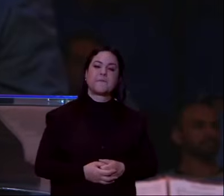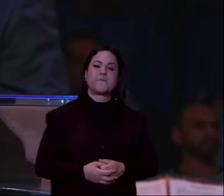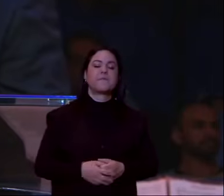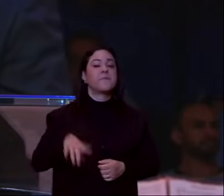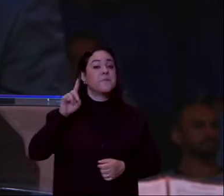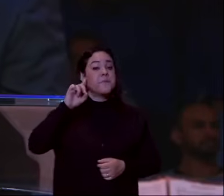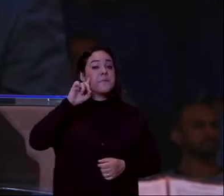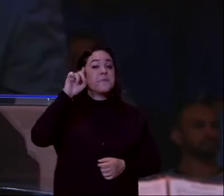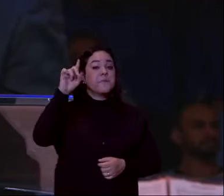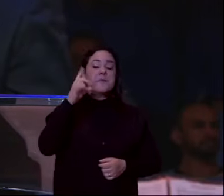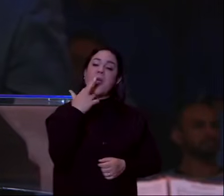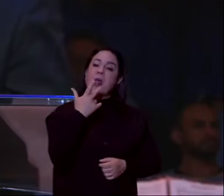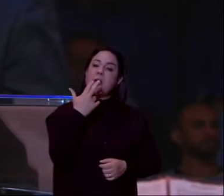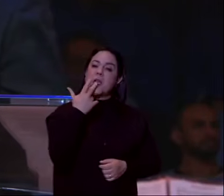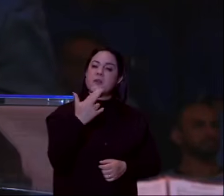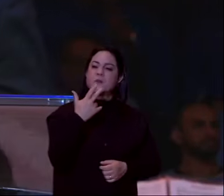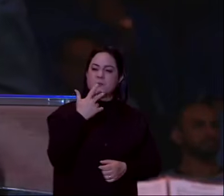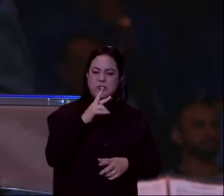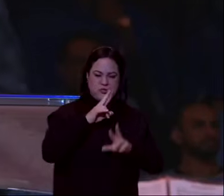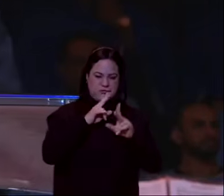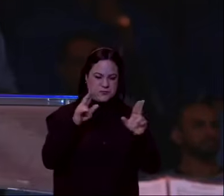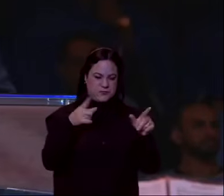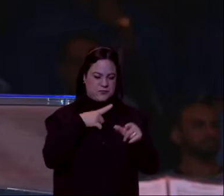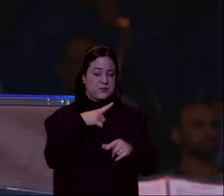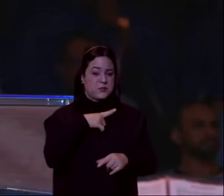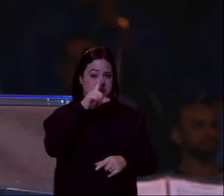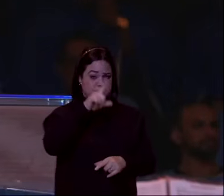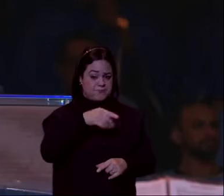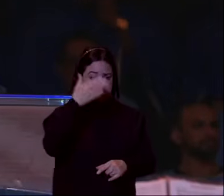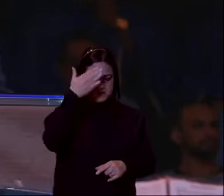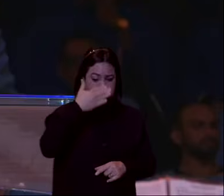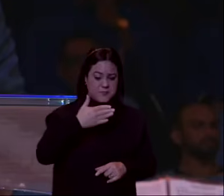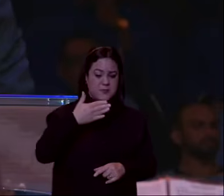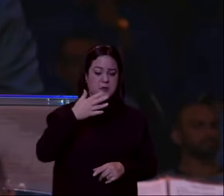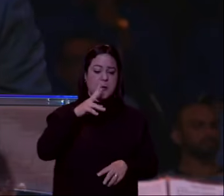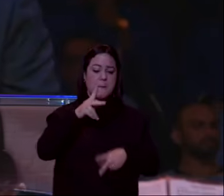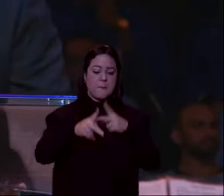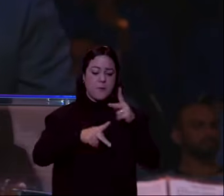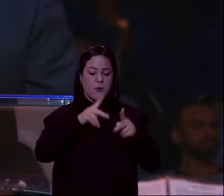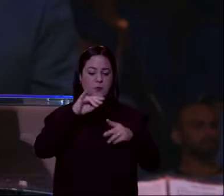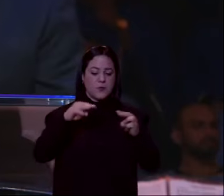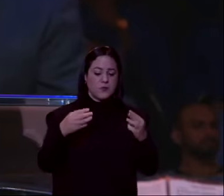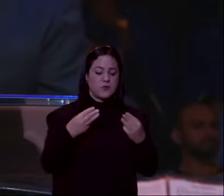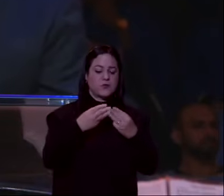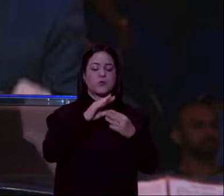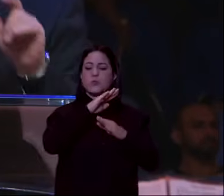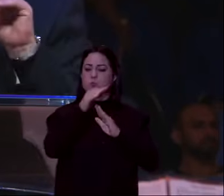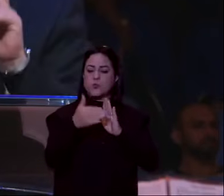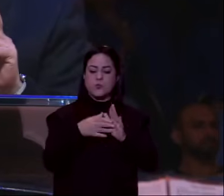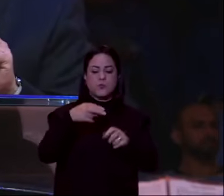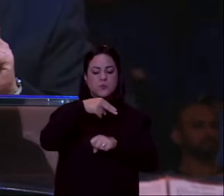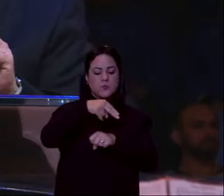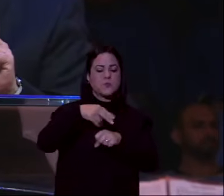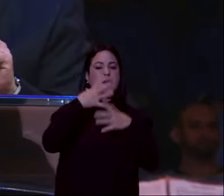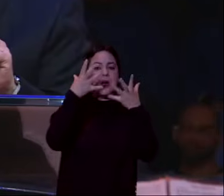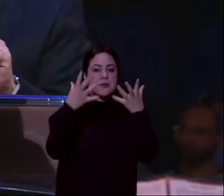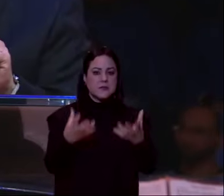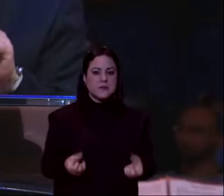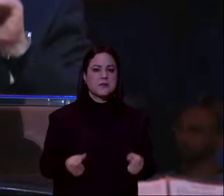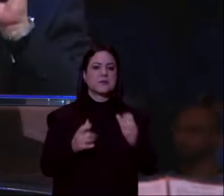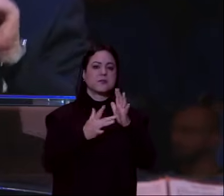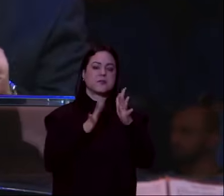dia, as línguas que foram faladas eram um sinal para que o povo judeu de todas as nações se